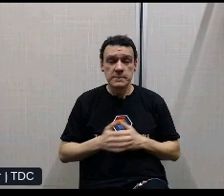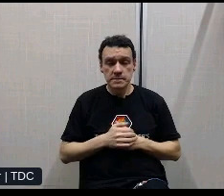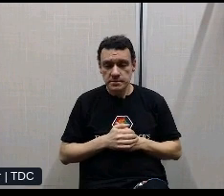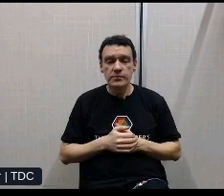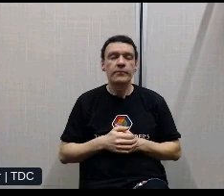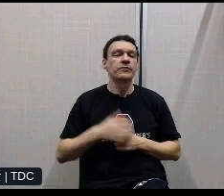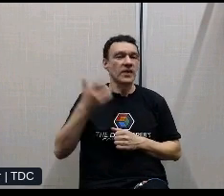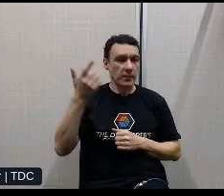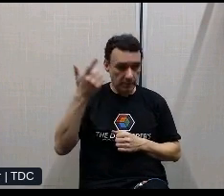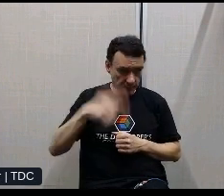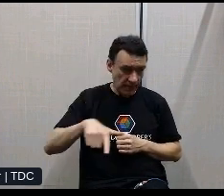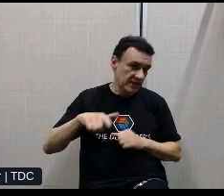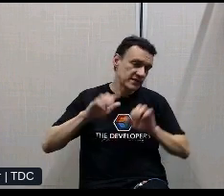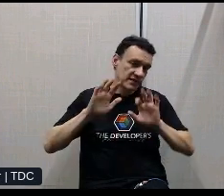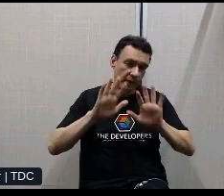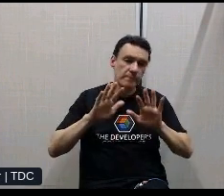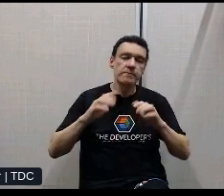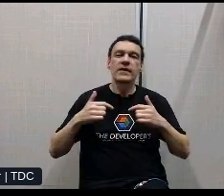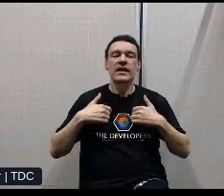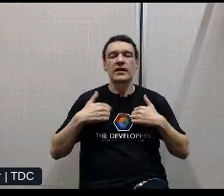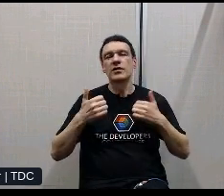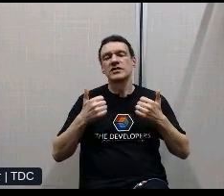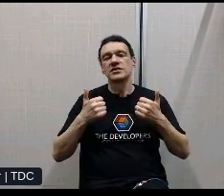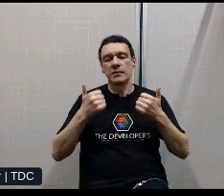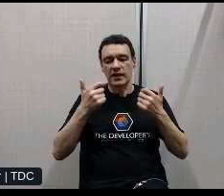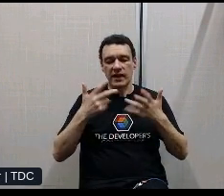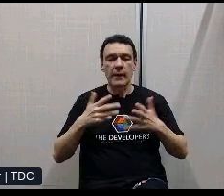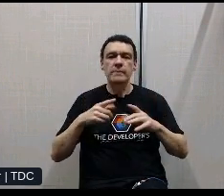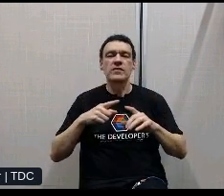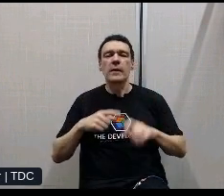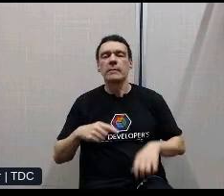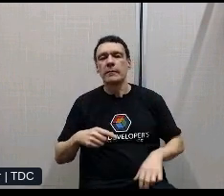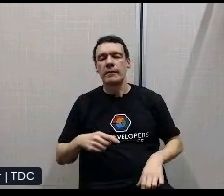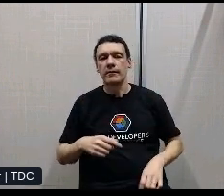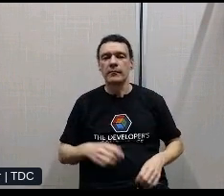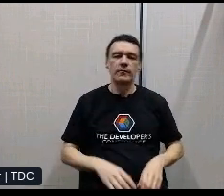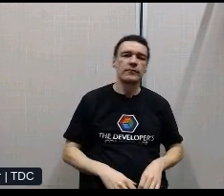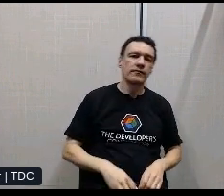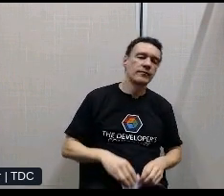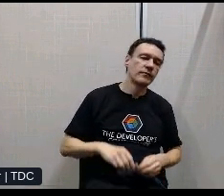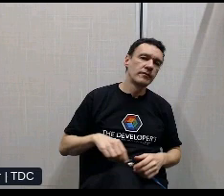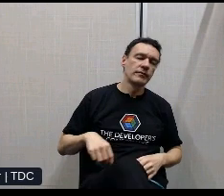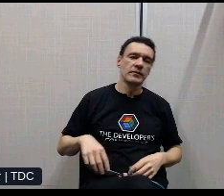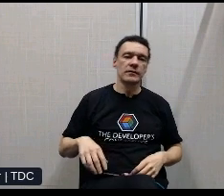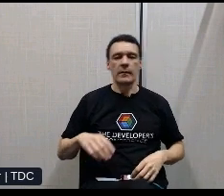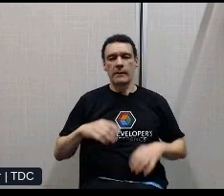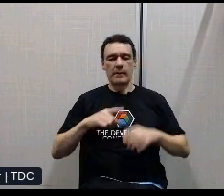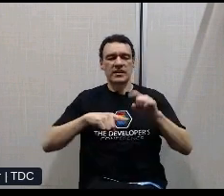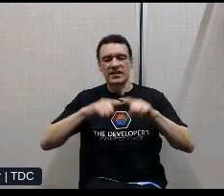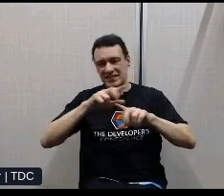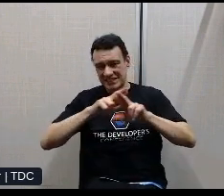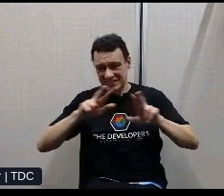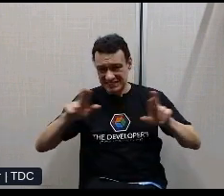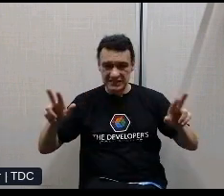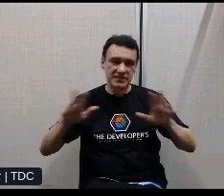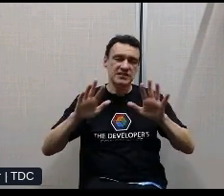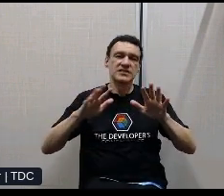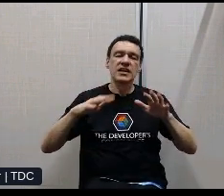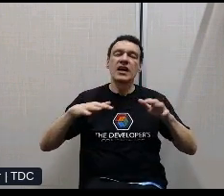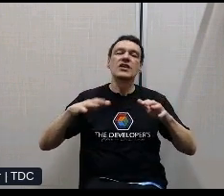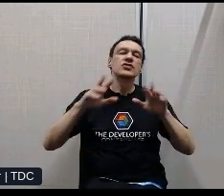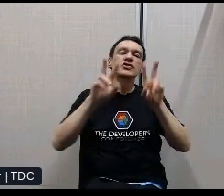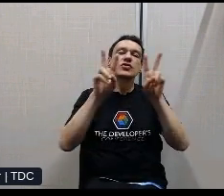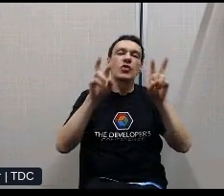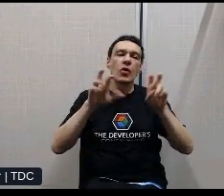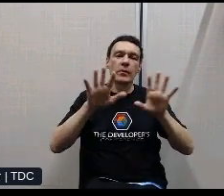aqui alguns materiais, né? Se alguém precisar, inteligência artificial no contexto da saúde, como